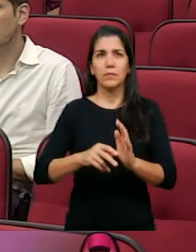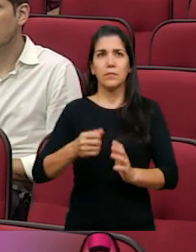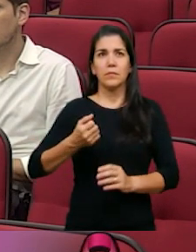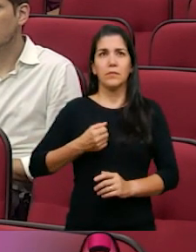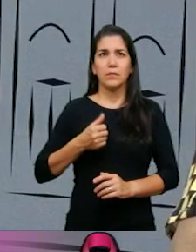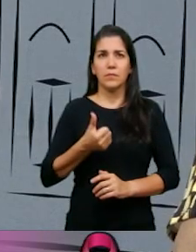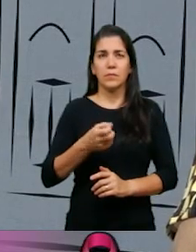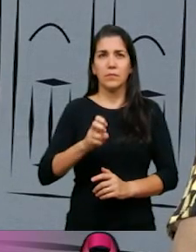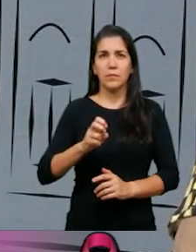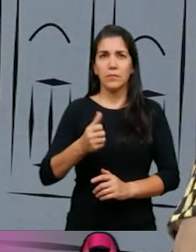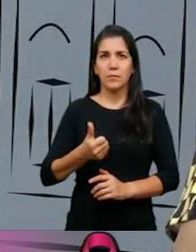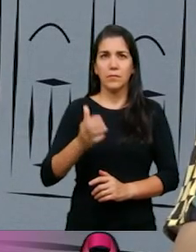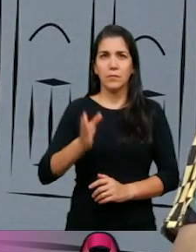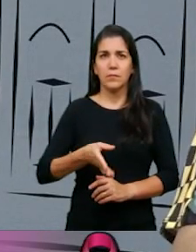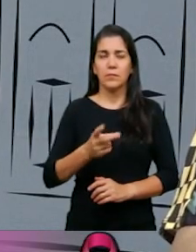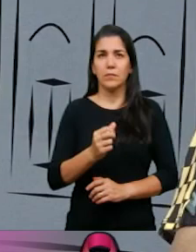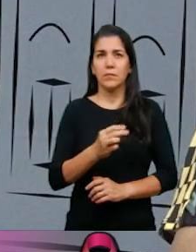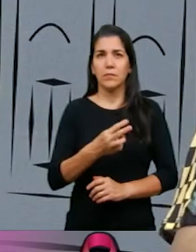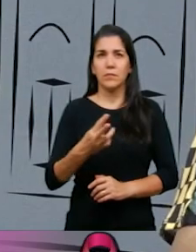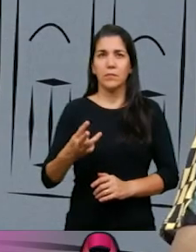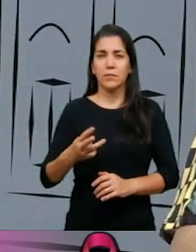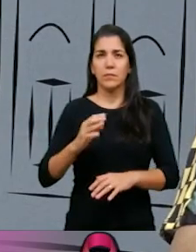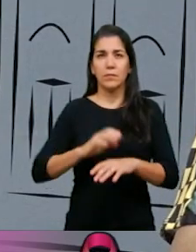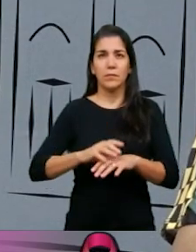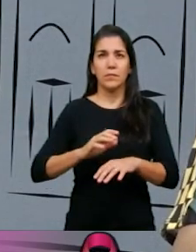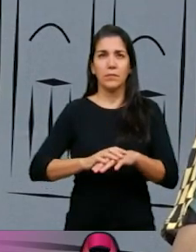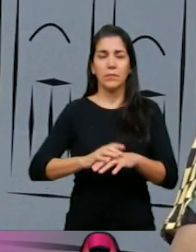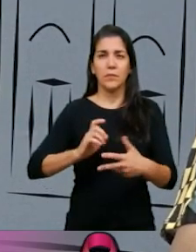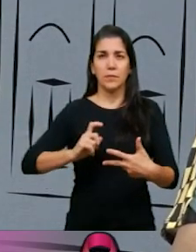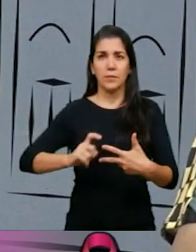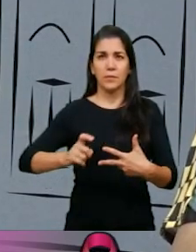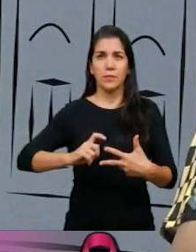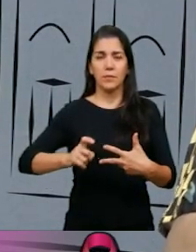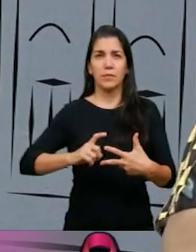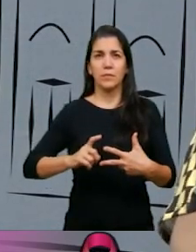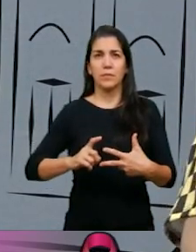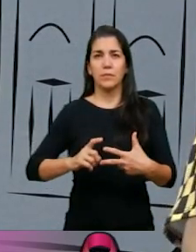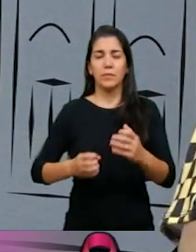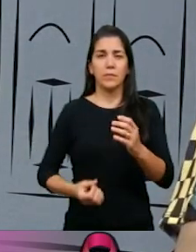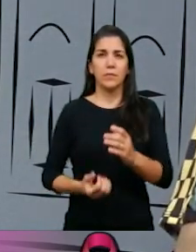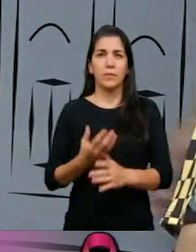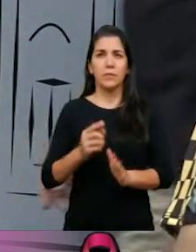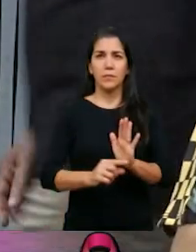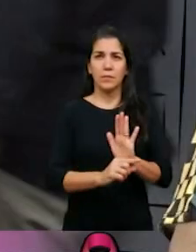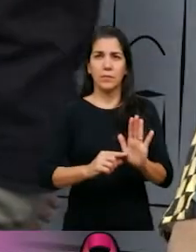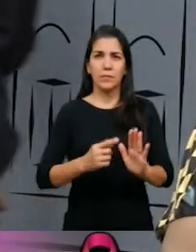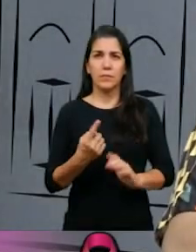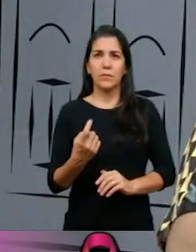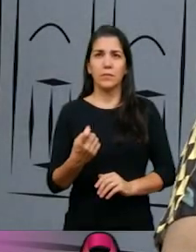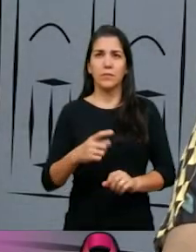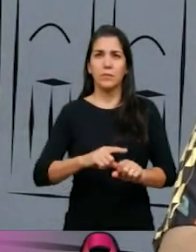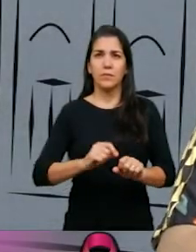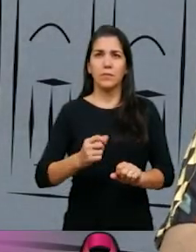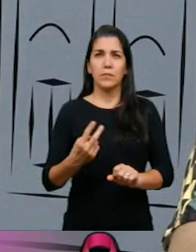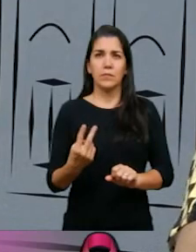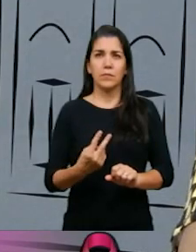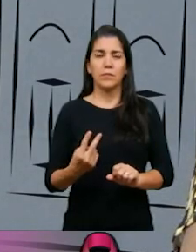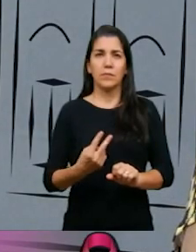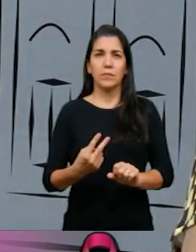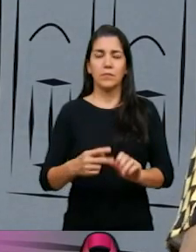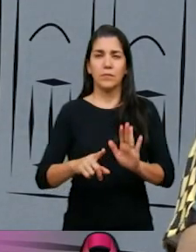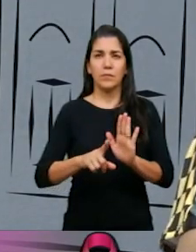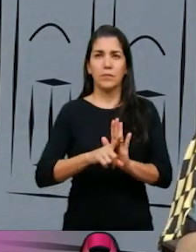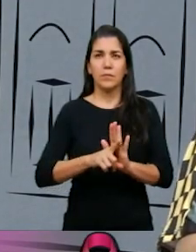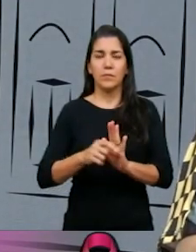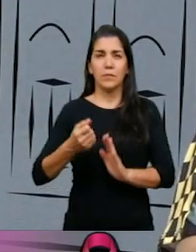151 de 2023, de autoria do Executivo Municipal, que cria o parágrafo único no artigo 2º da